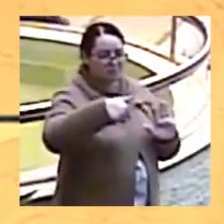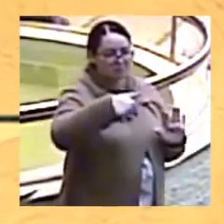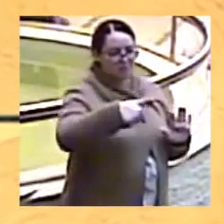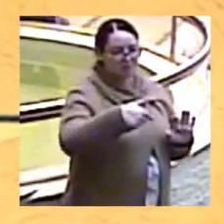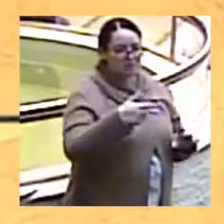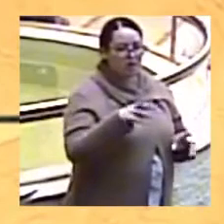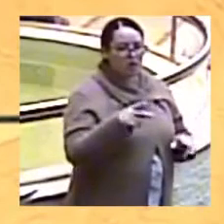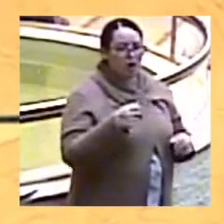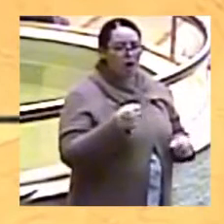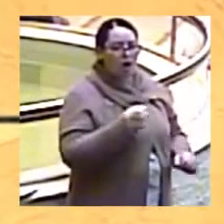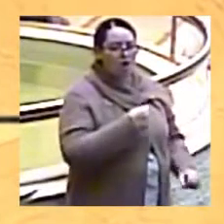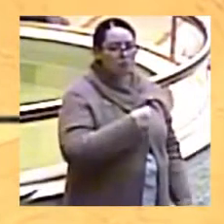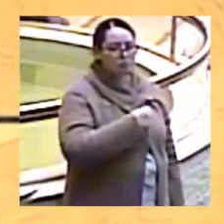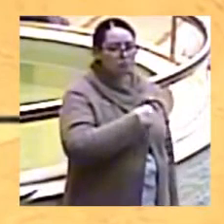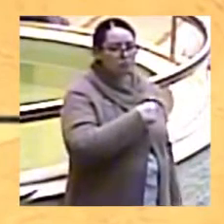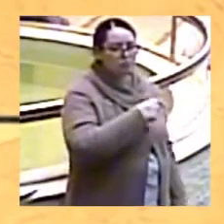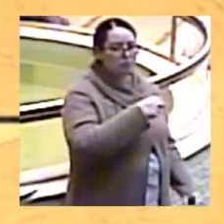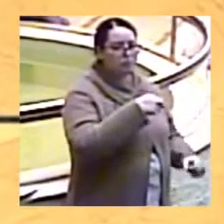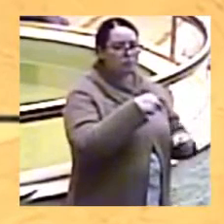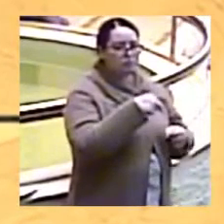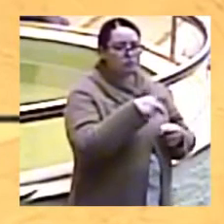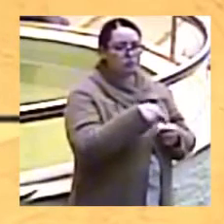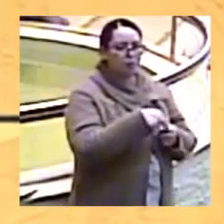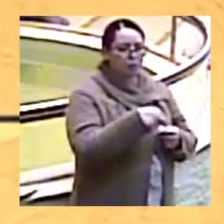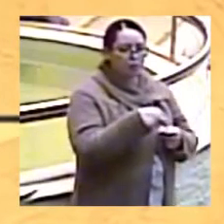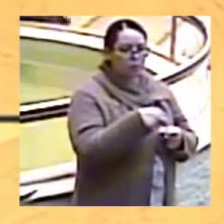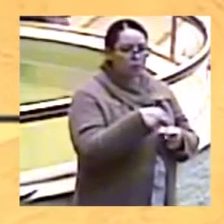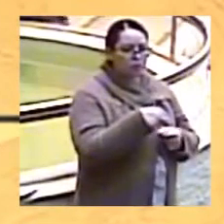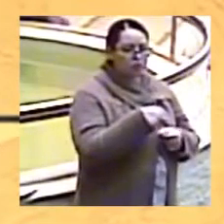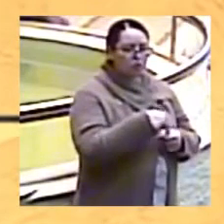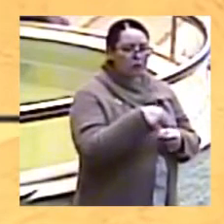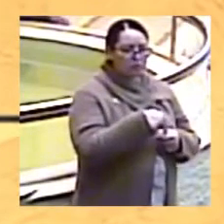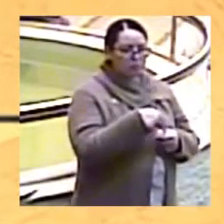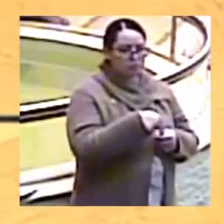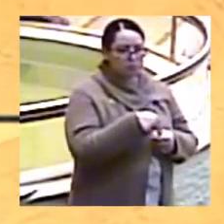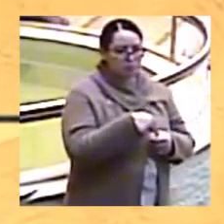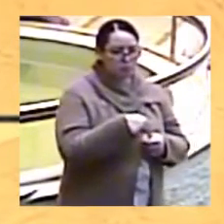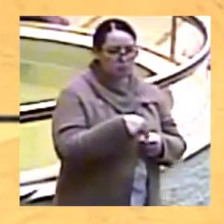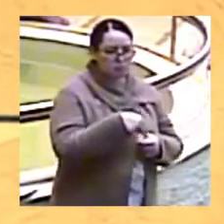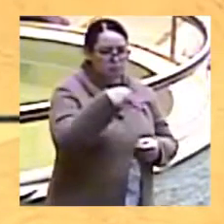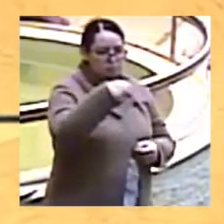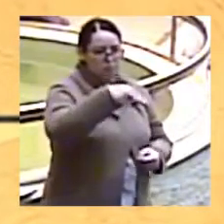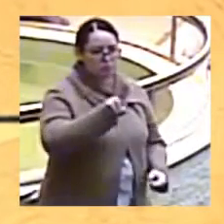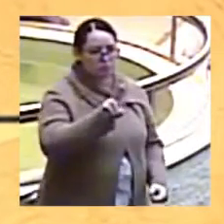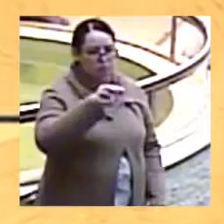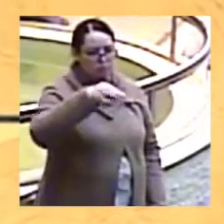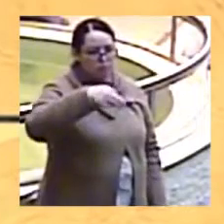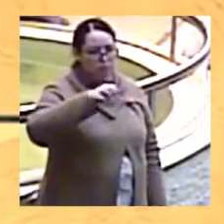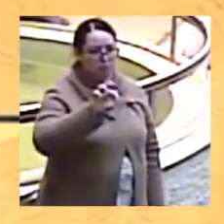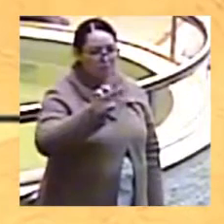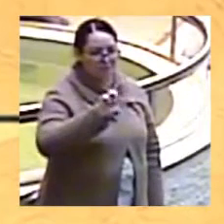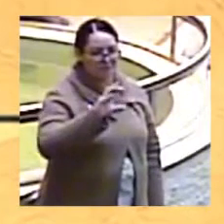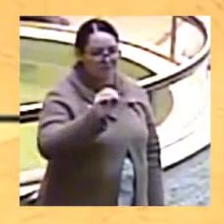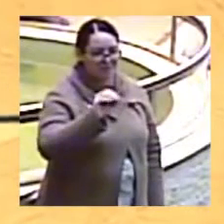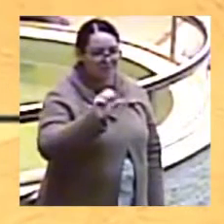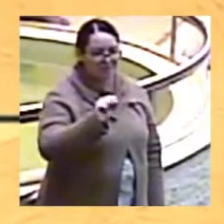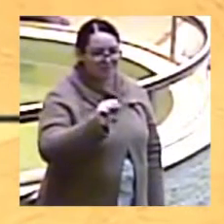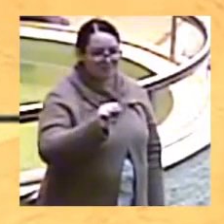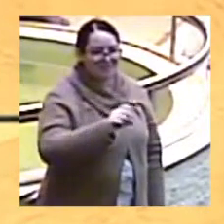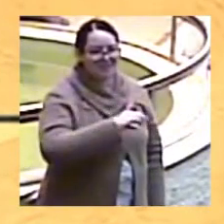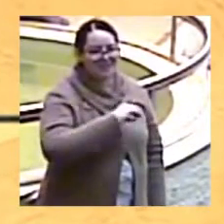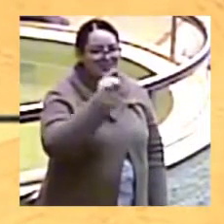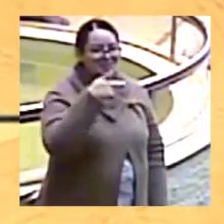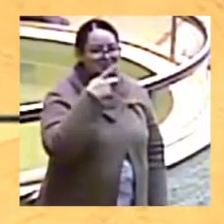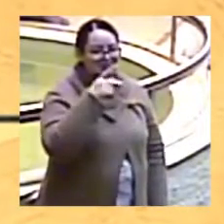capítulo 6, o verso 23 a 27, que nós temos a bênção sacerdotal, quando a palavra de Deus,